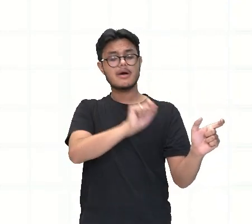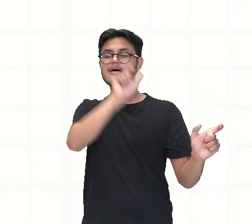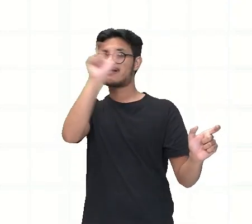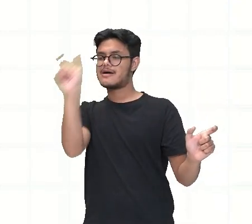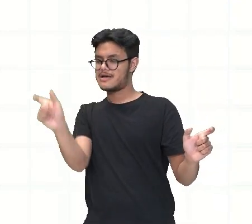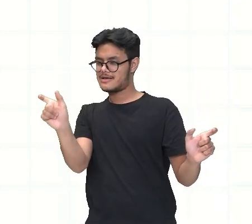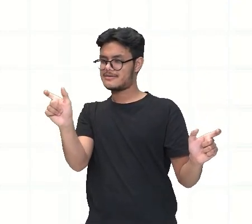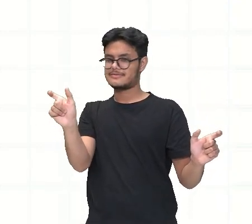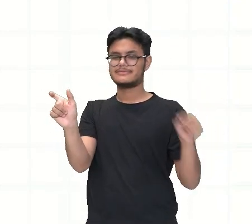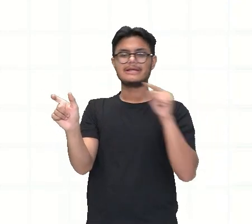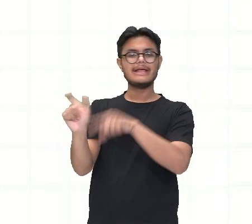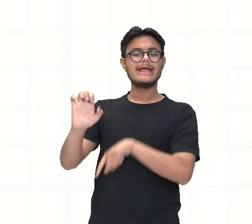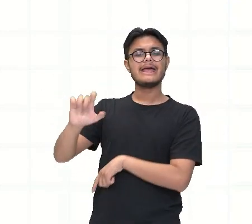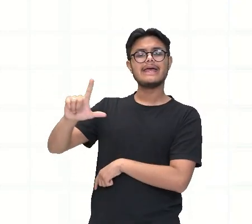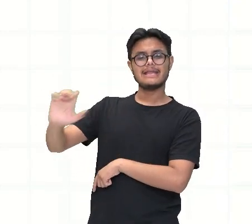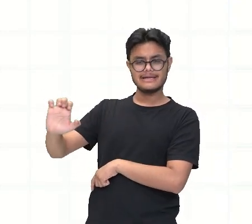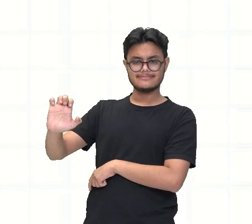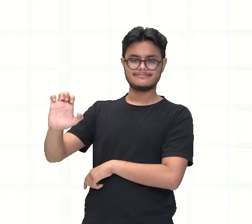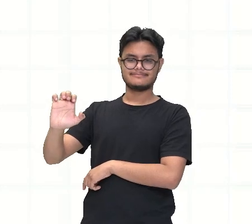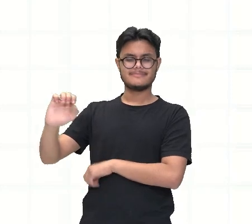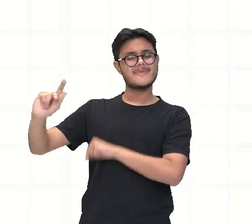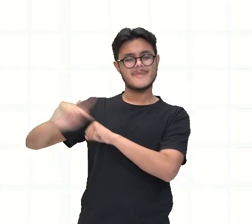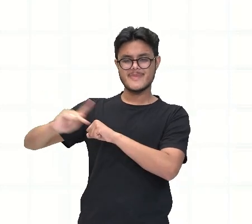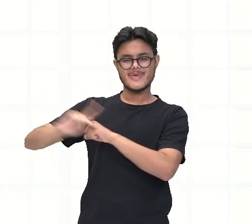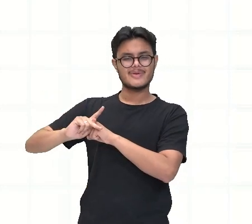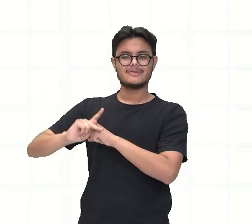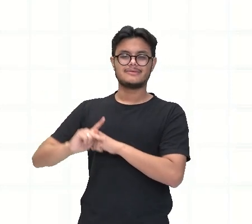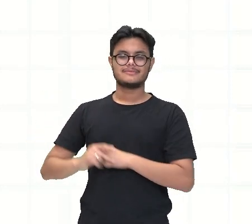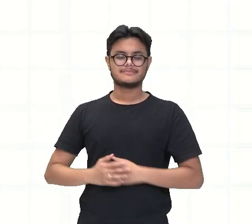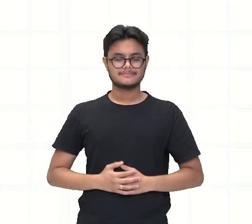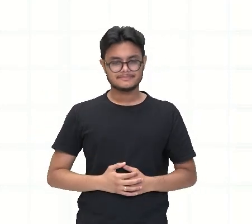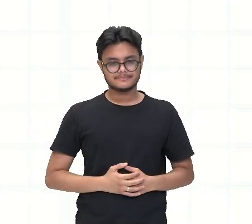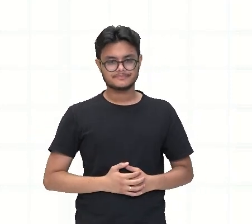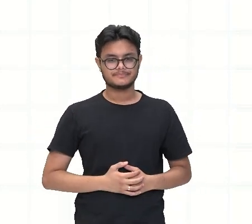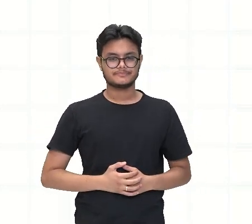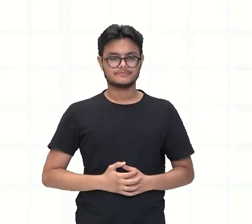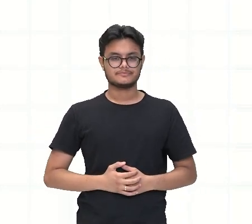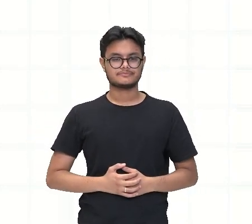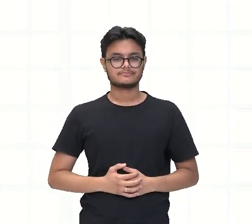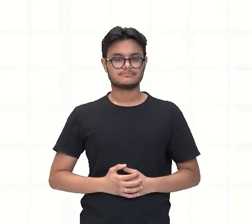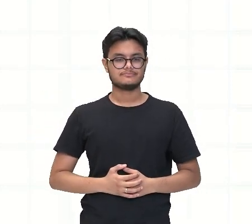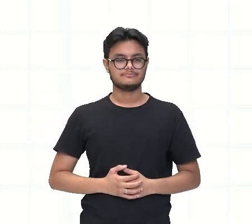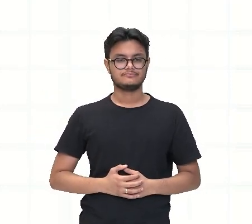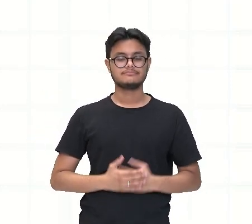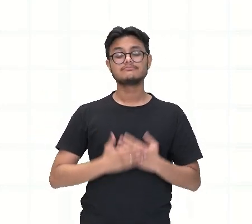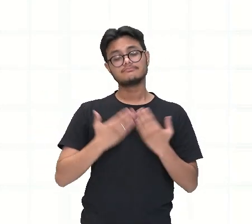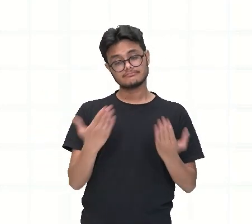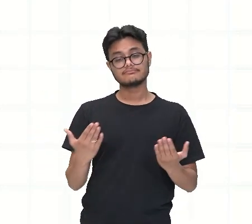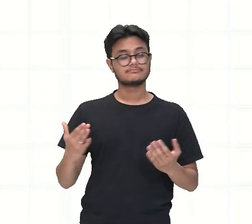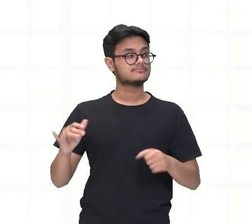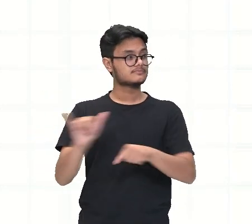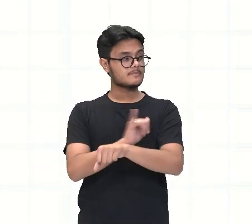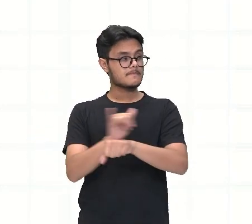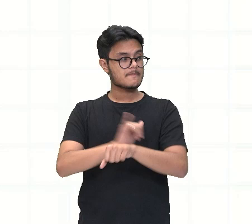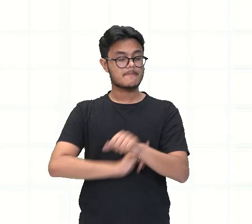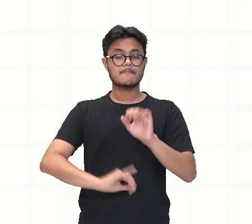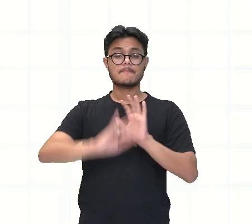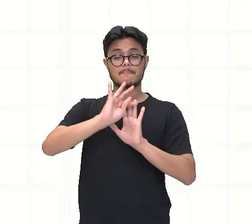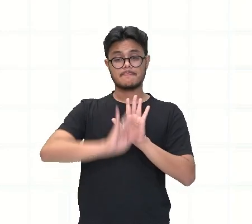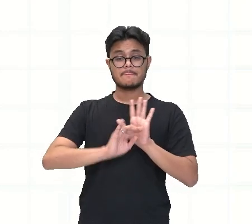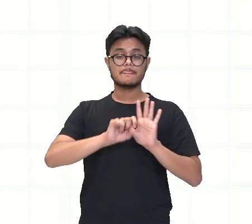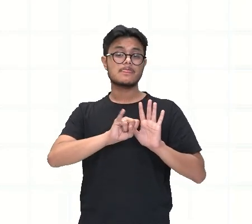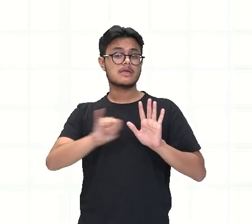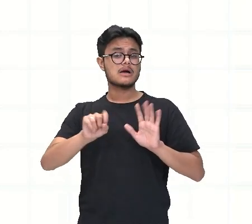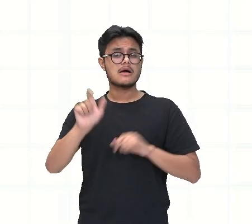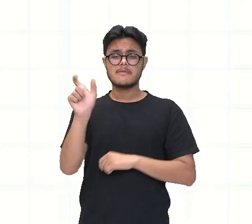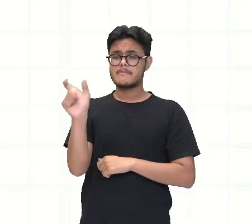por ele, por exemplo, né? A gente acabou de ver esse exemplo. E aí, né, então, as palavras que, em geral,